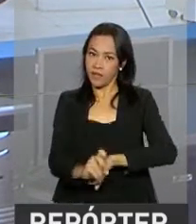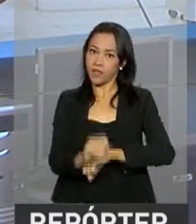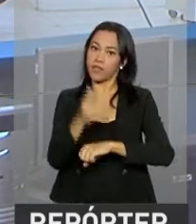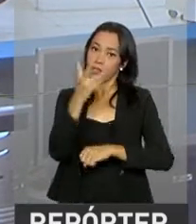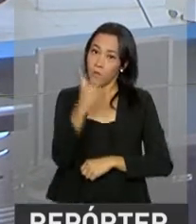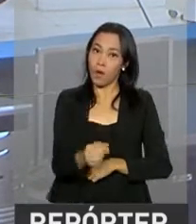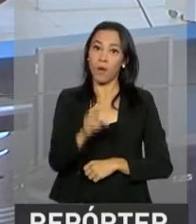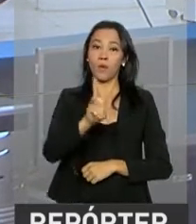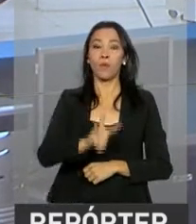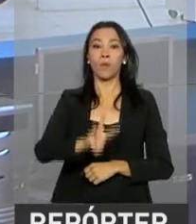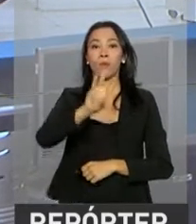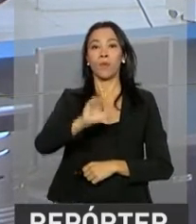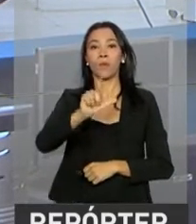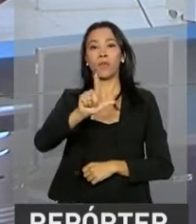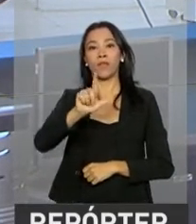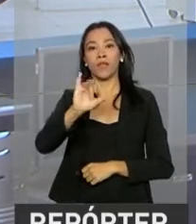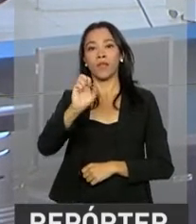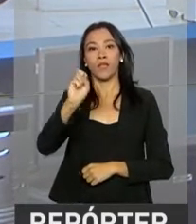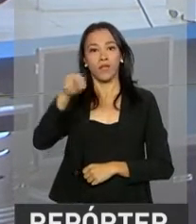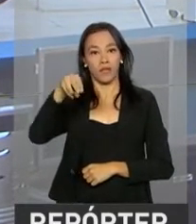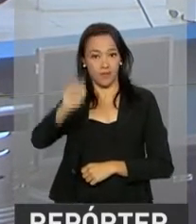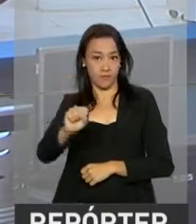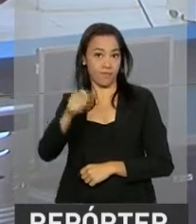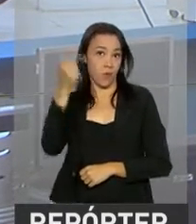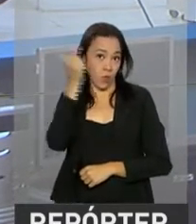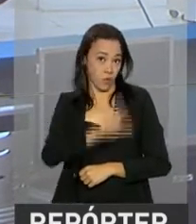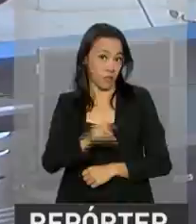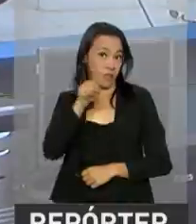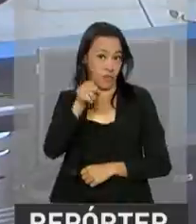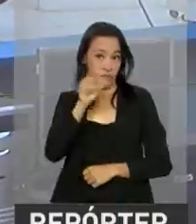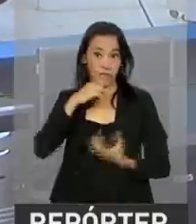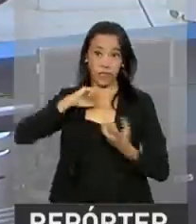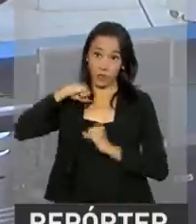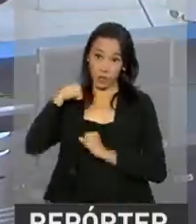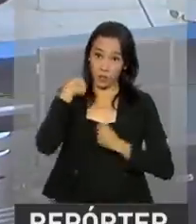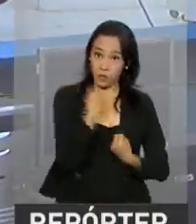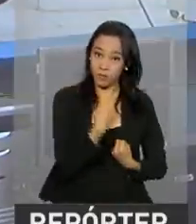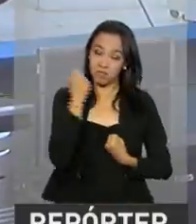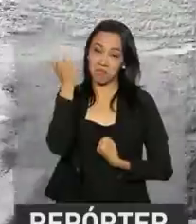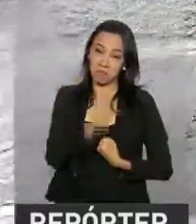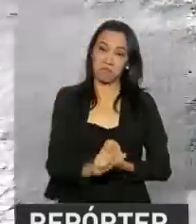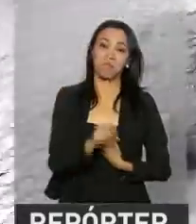Araújo. Foco, força e superação fazem desse judoca um vencedor.